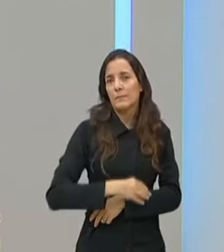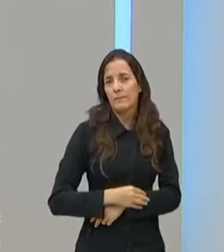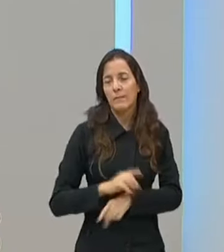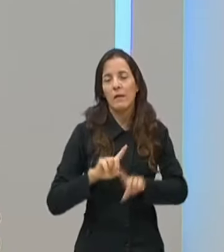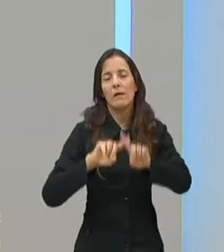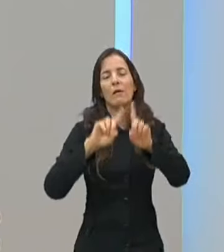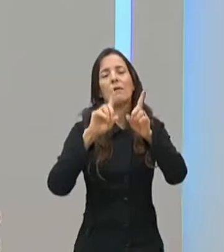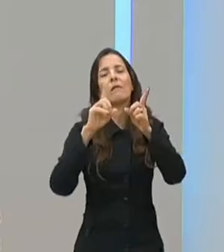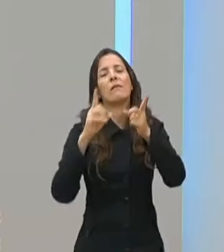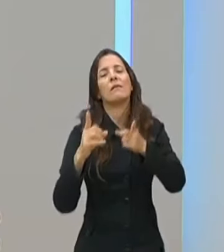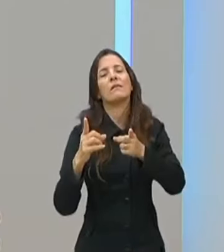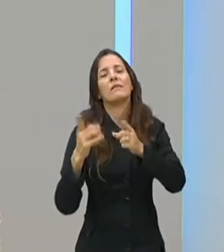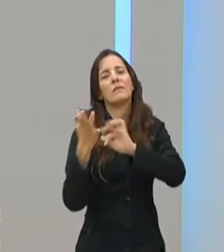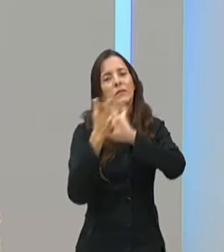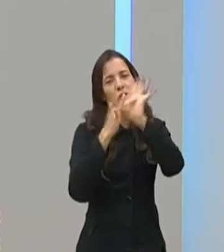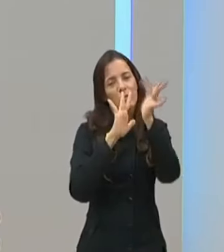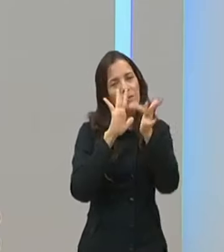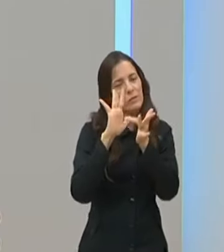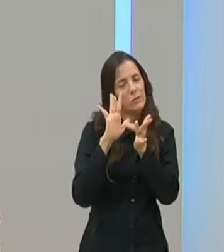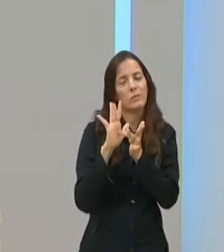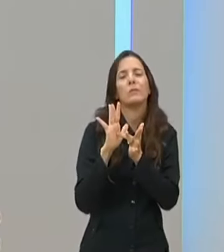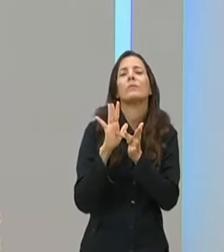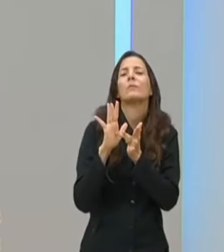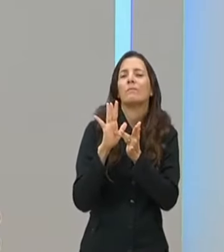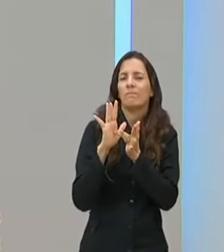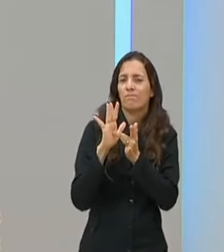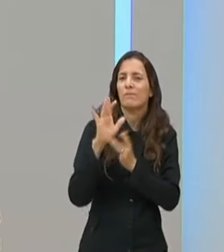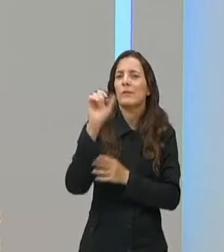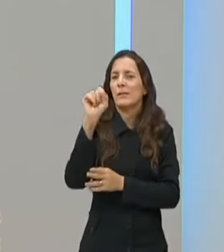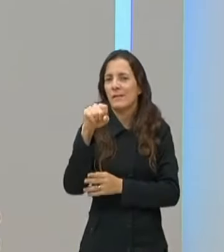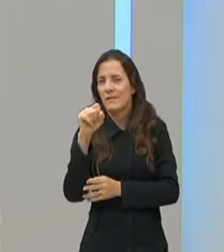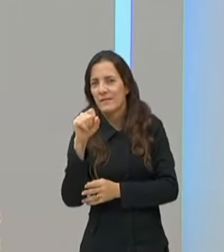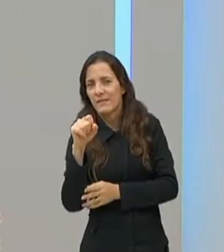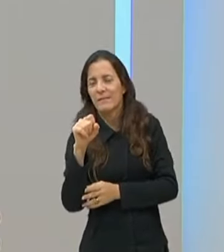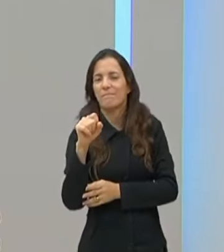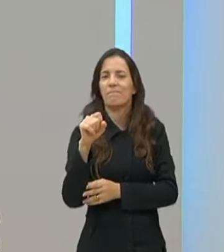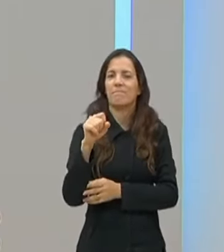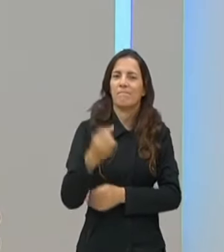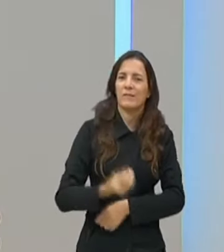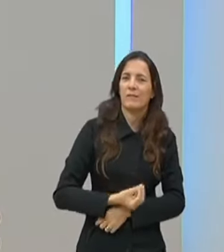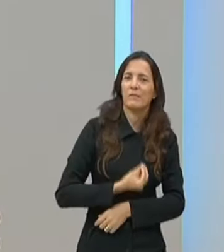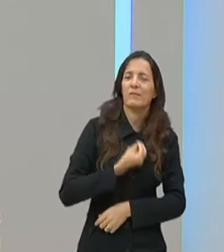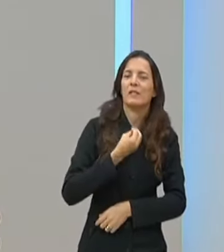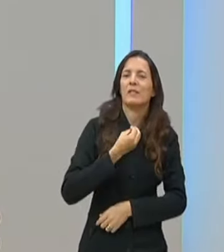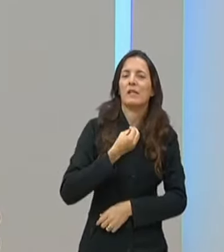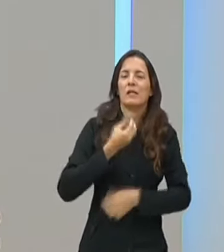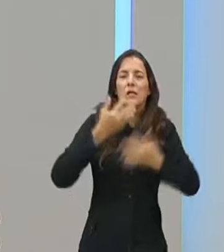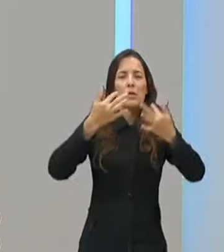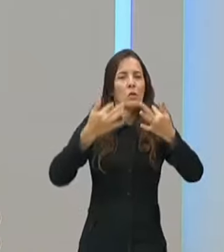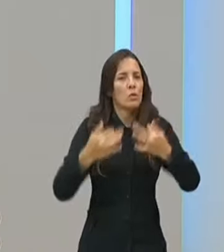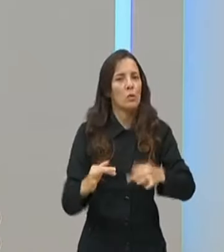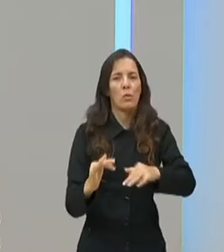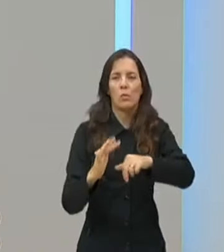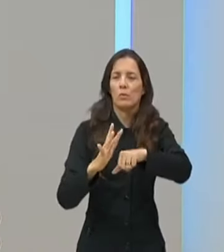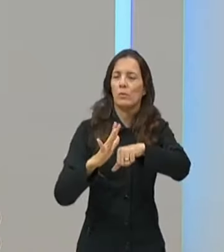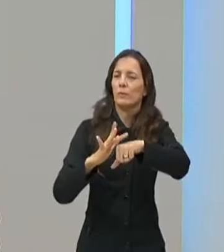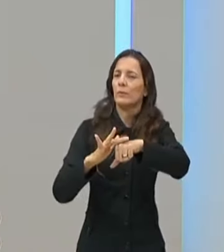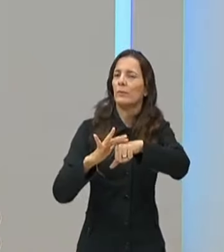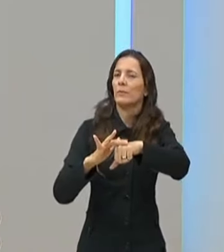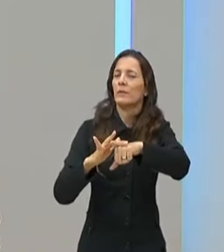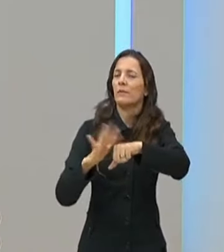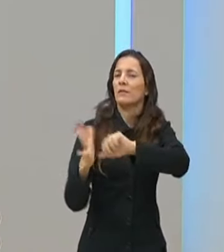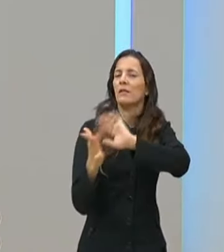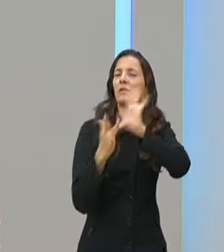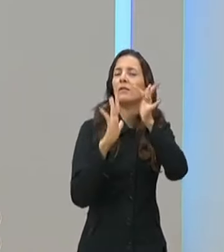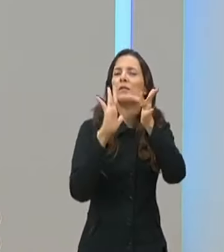Verdadeiramente, ele tomou sobre si as nossas enfermidades e as nossas dores levou sobre si,